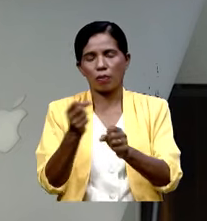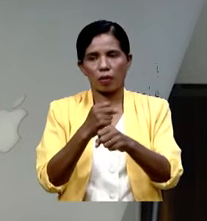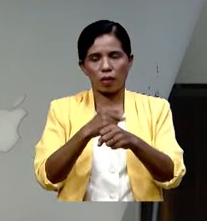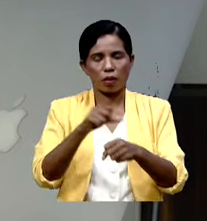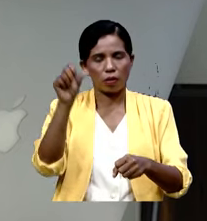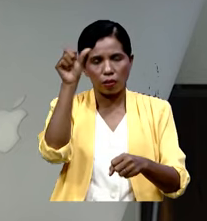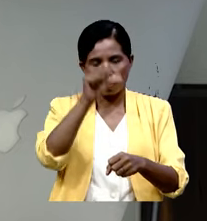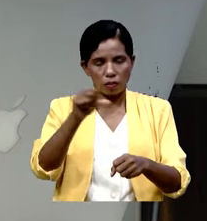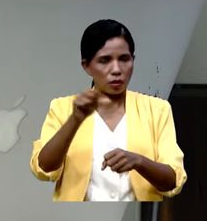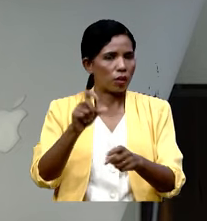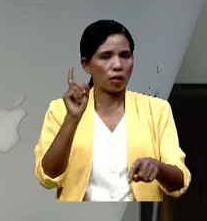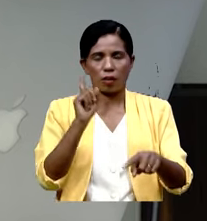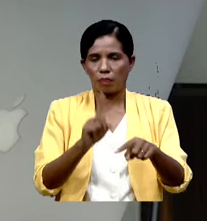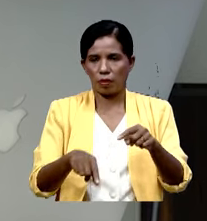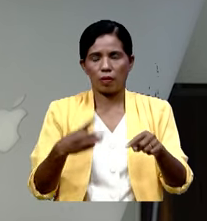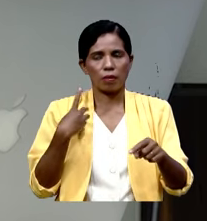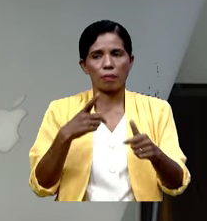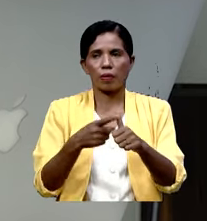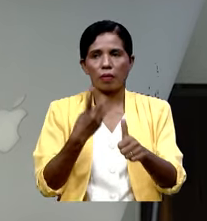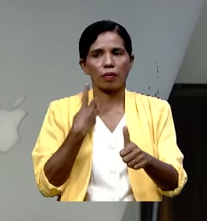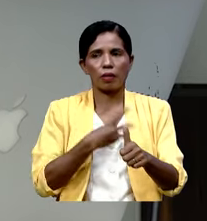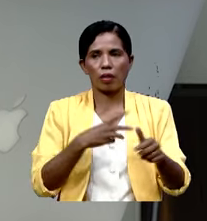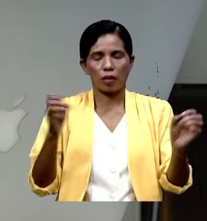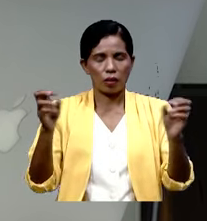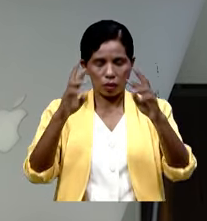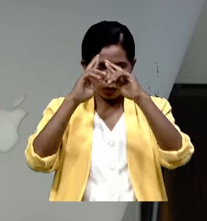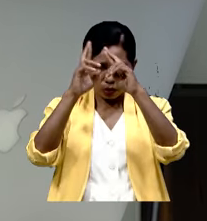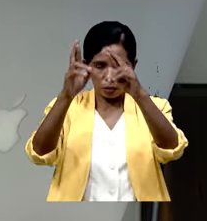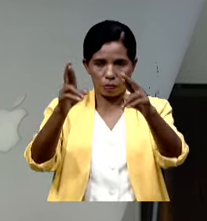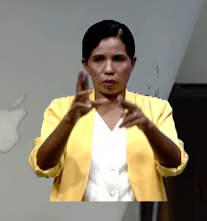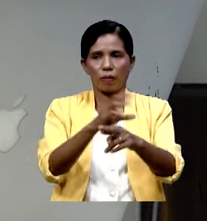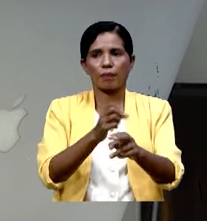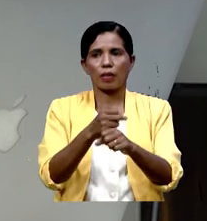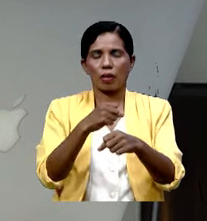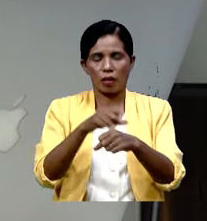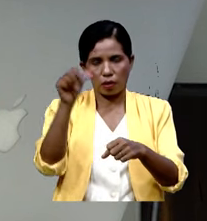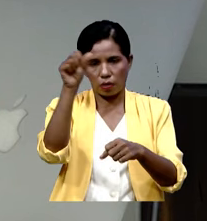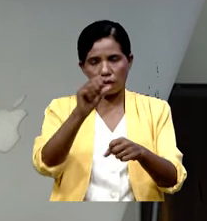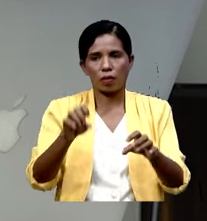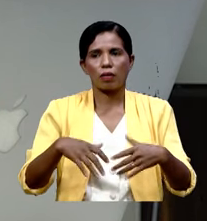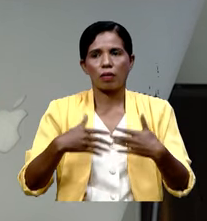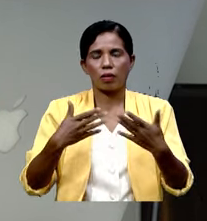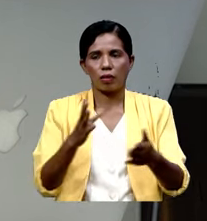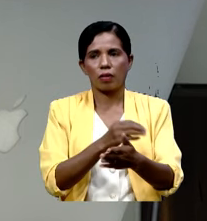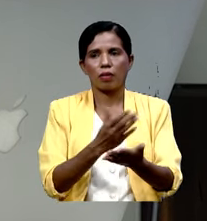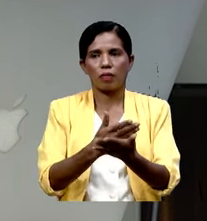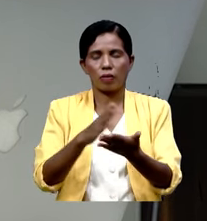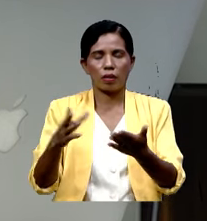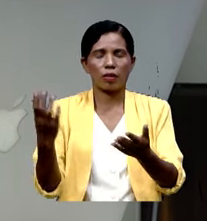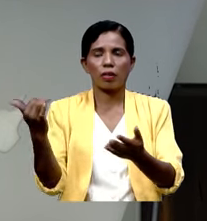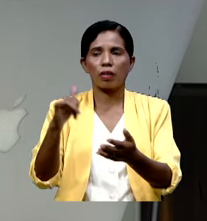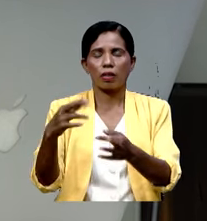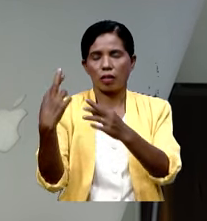ndaria também né ita primeiro ita la respeito princípios para a assembleia halo na sama ka e our both fight de tecna canari de